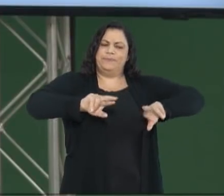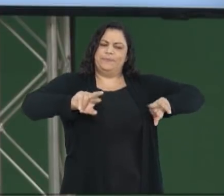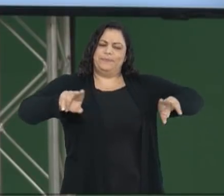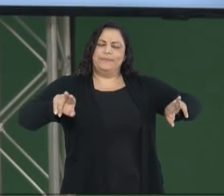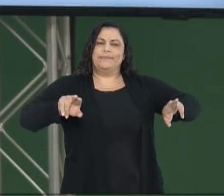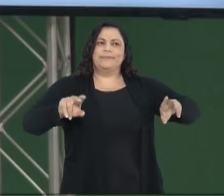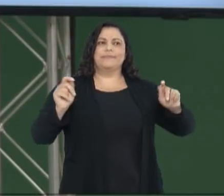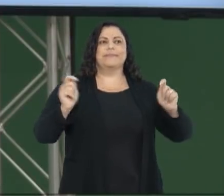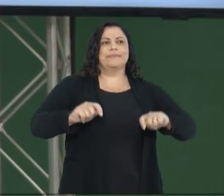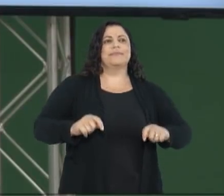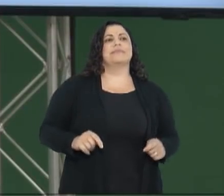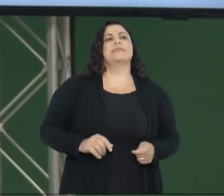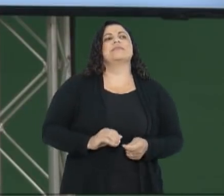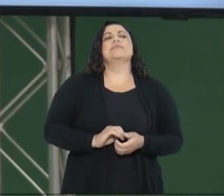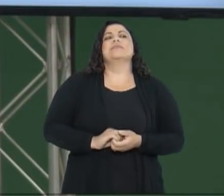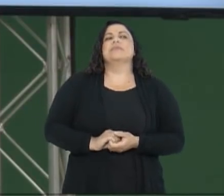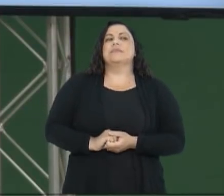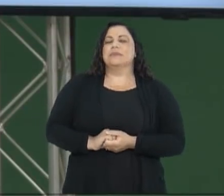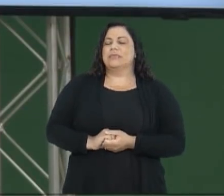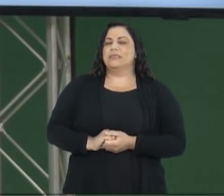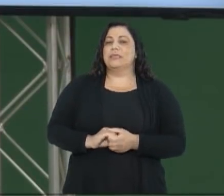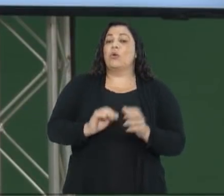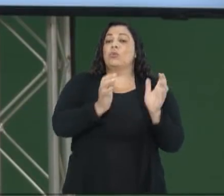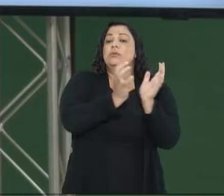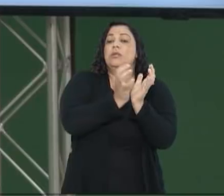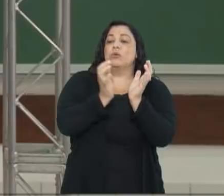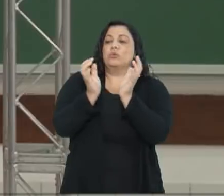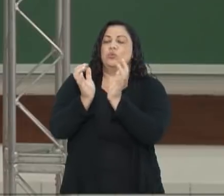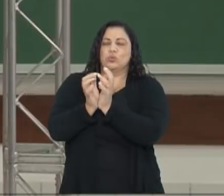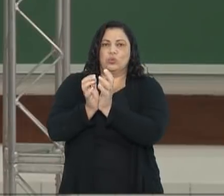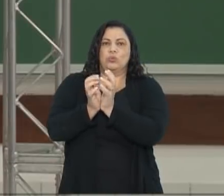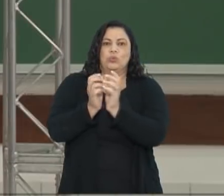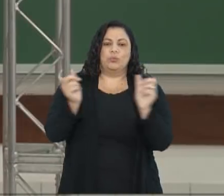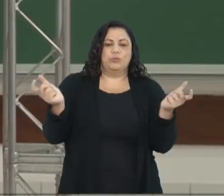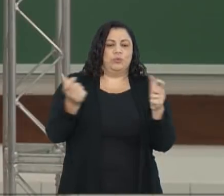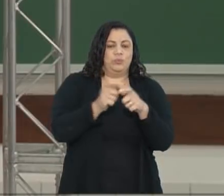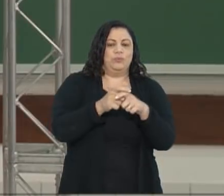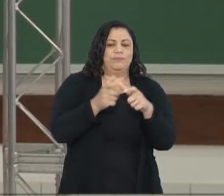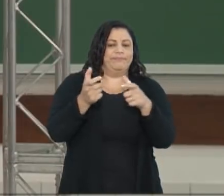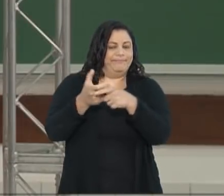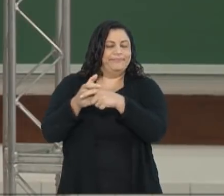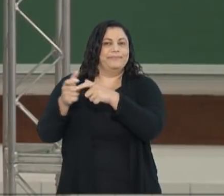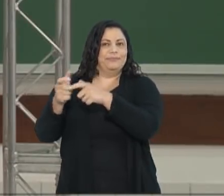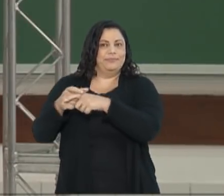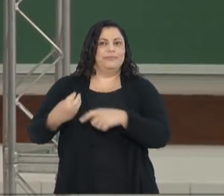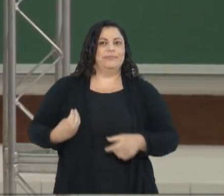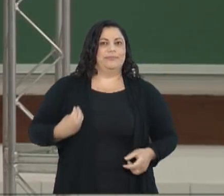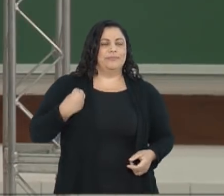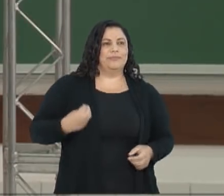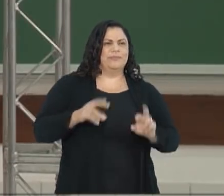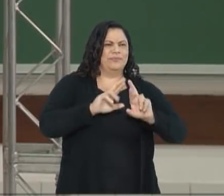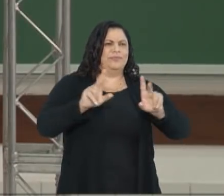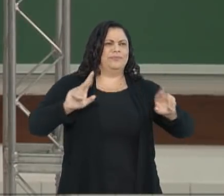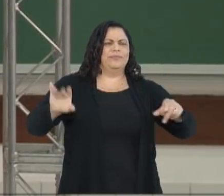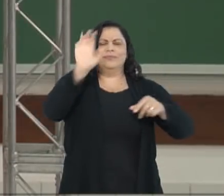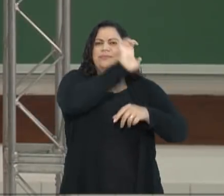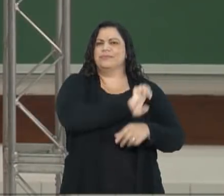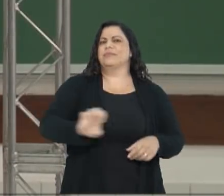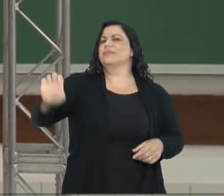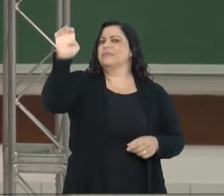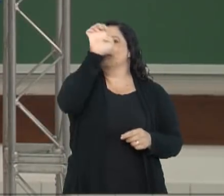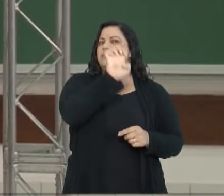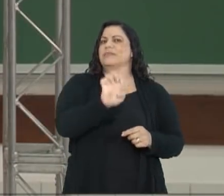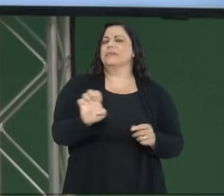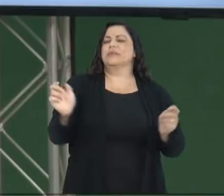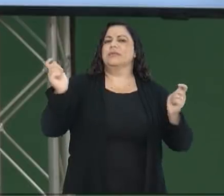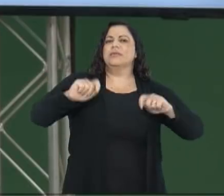país, né? Então nós vamos ter esses grupos menores também presentes em diferentes áreas da Europa, que são definidos